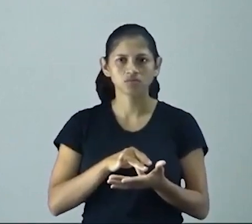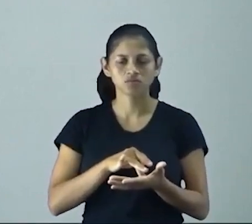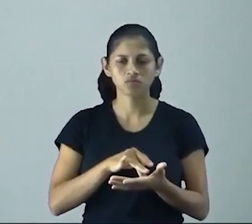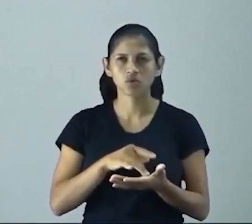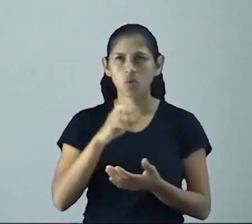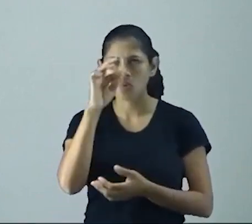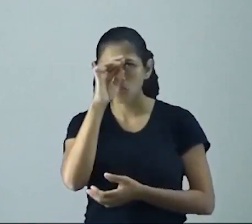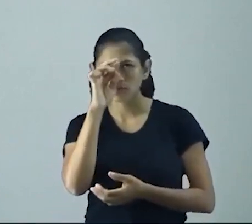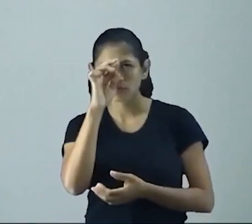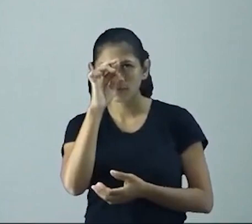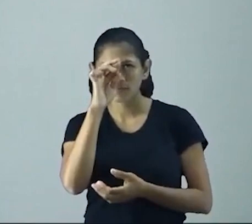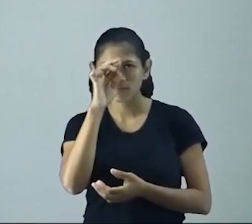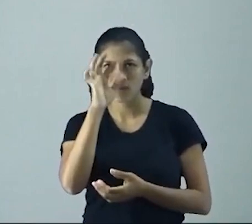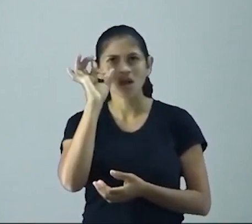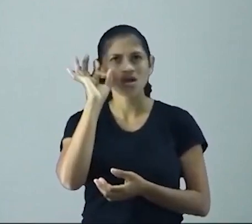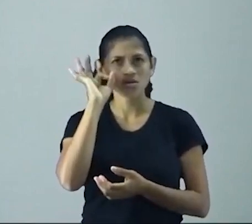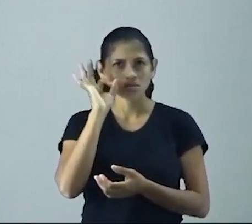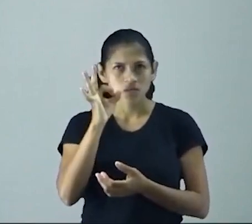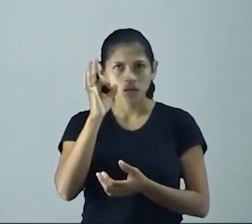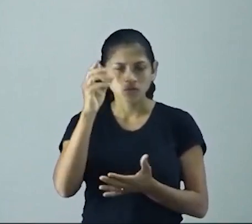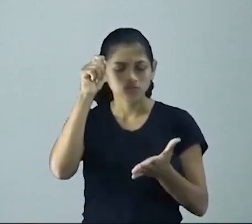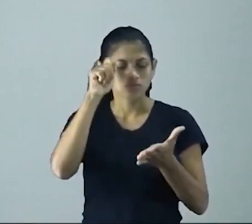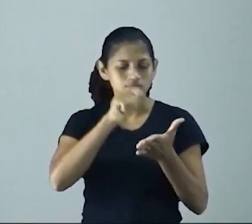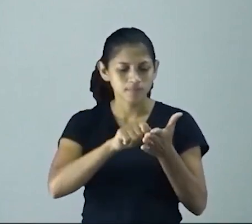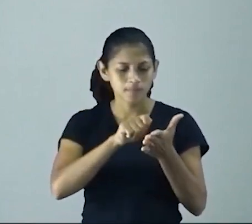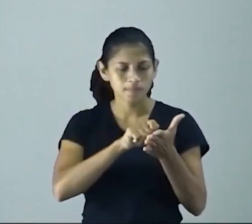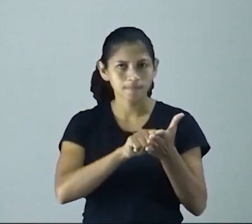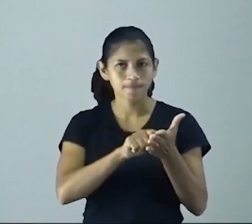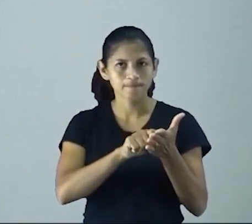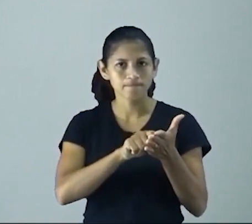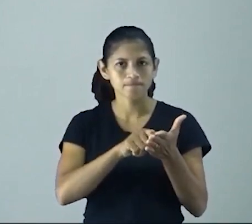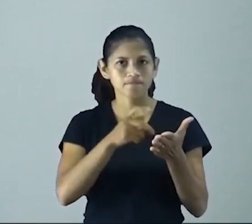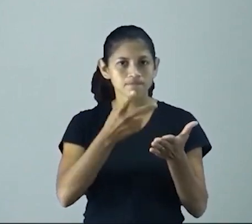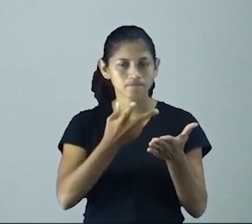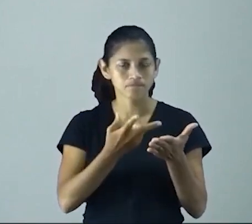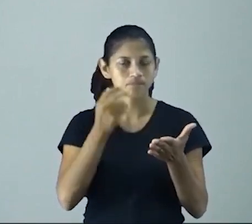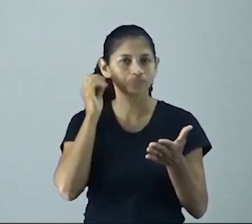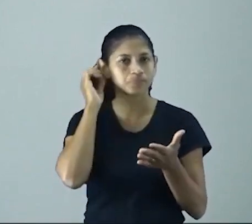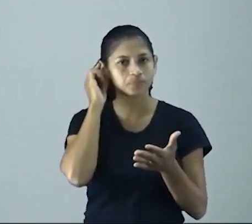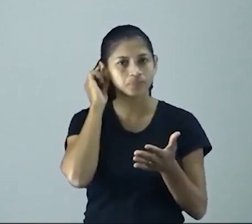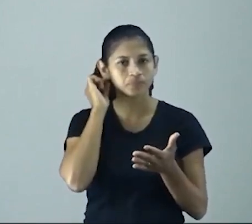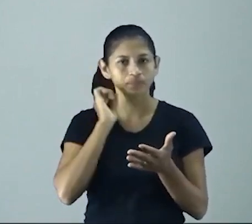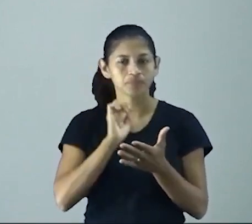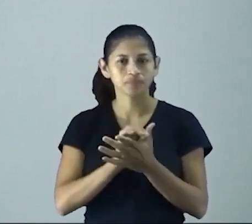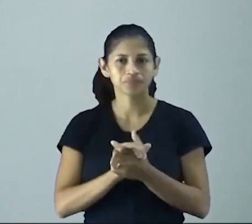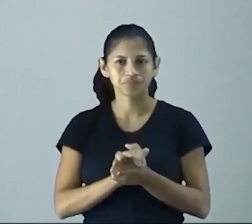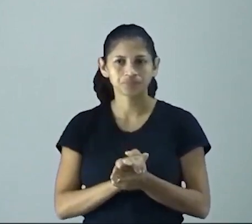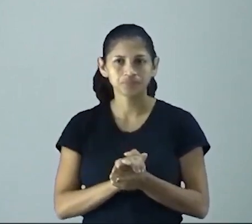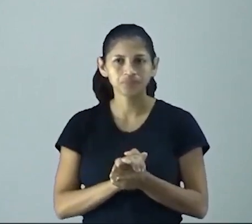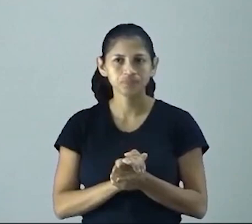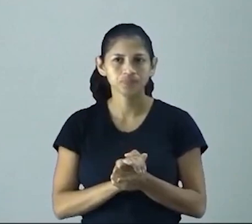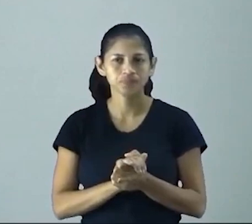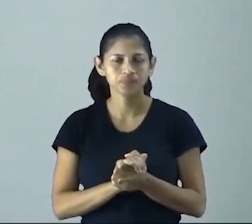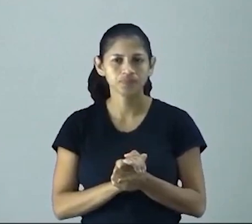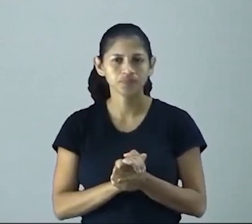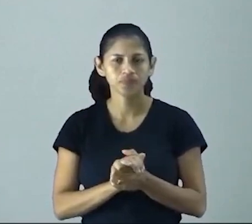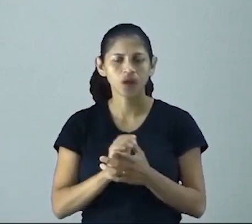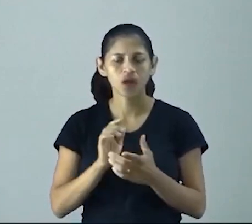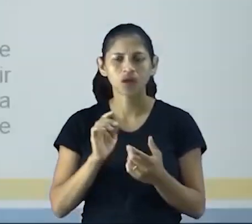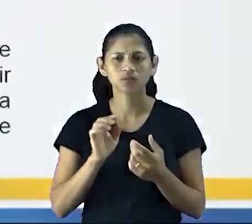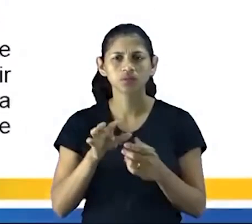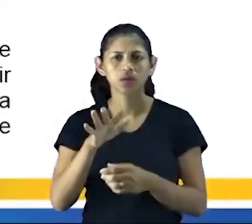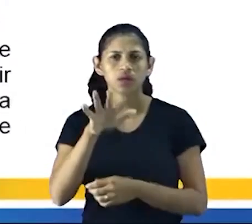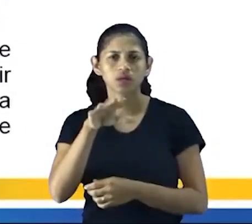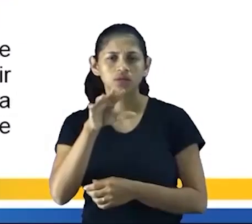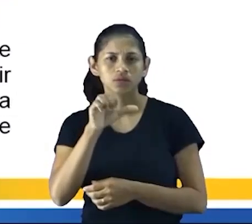colocar opinião, dizendo se é feio, se é bonito, enfim. Aquilo ali já é uma descrição objetiva. E na